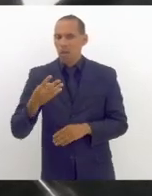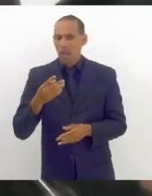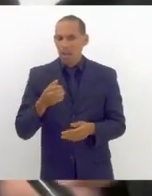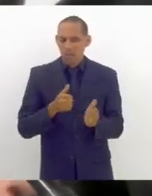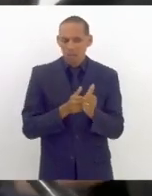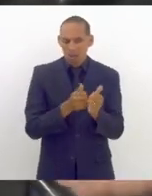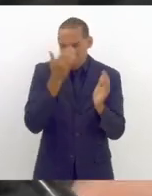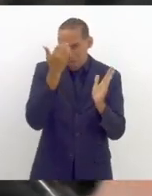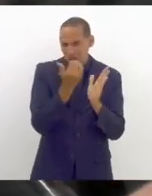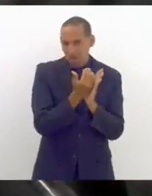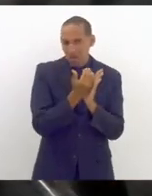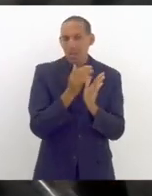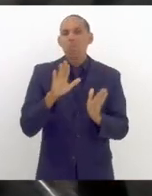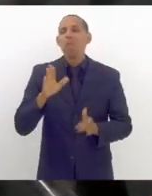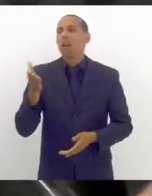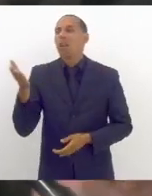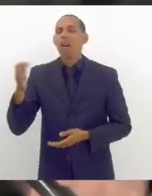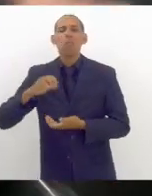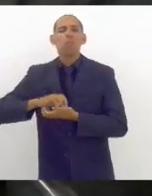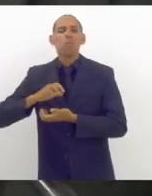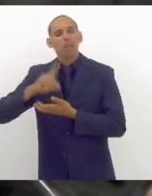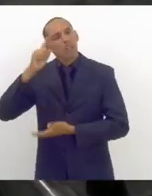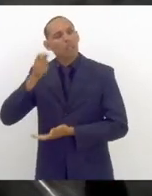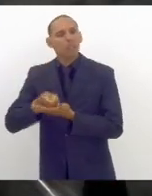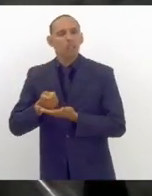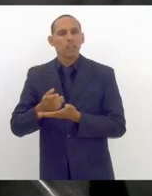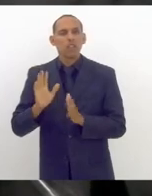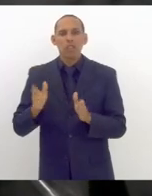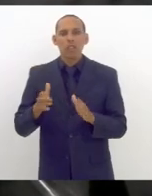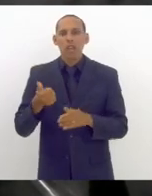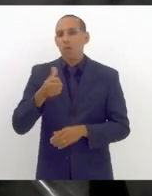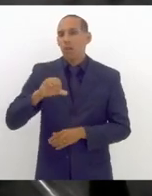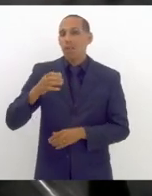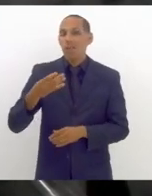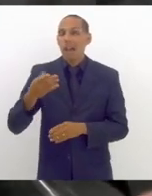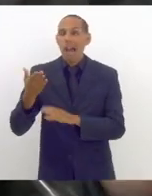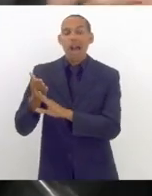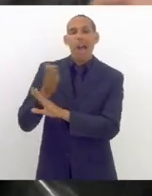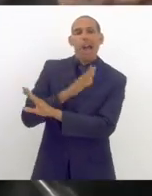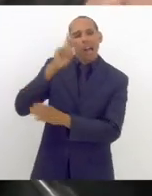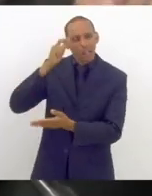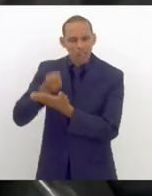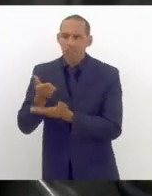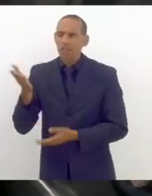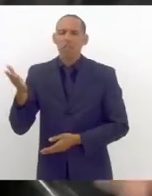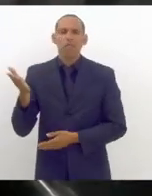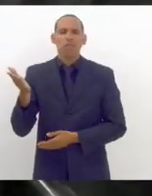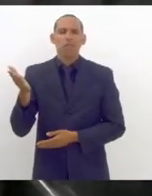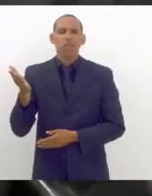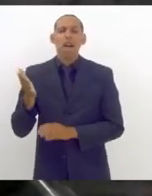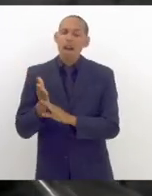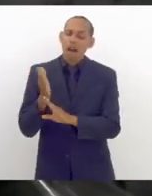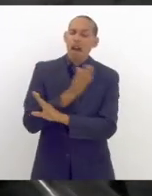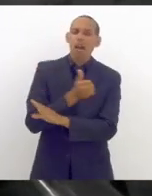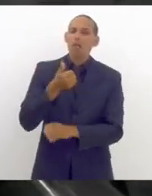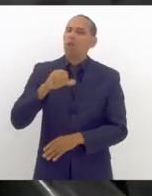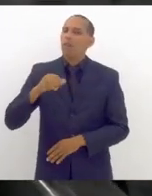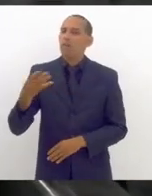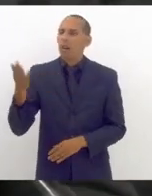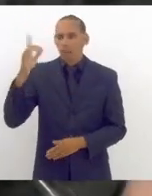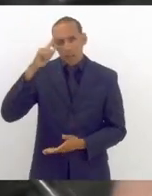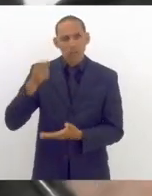se o Supremo também já decidiu antes da 194 Supremo decidiu antes não